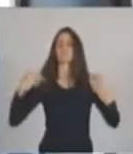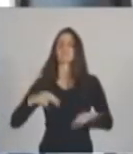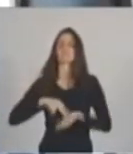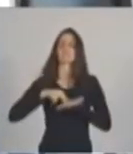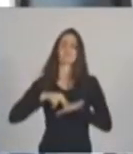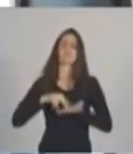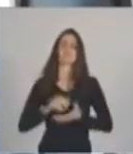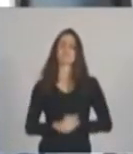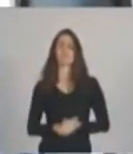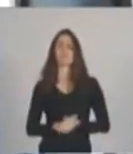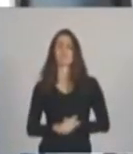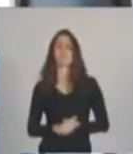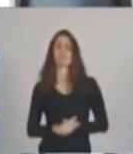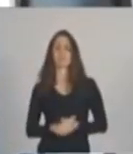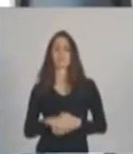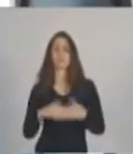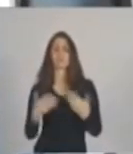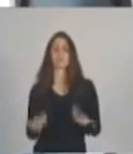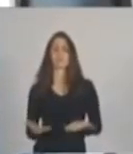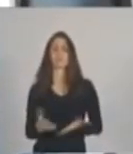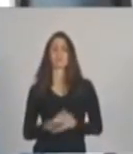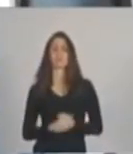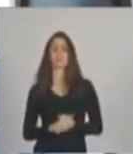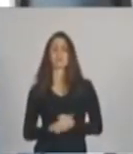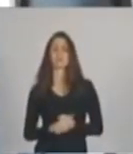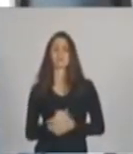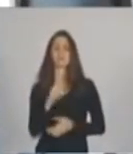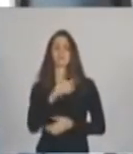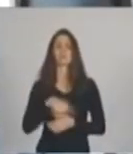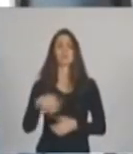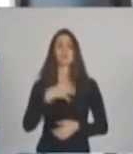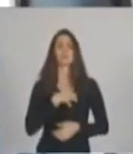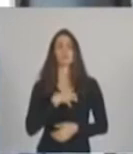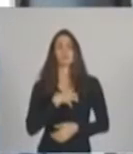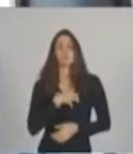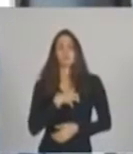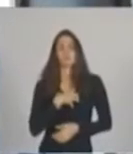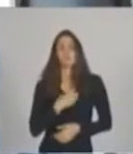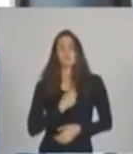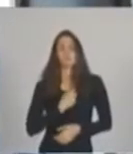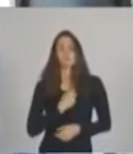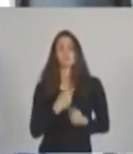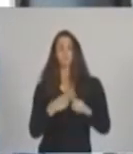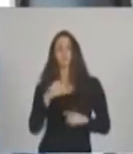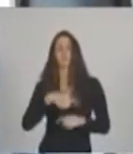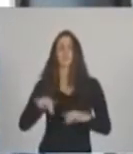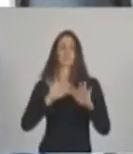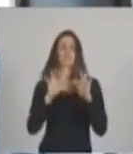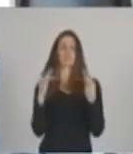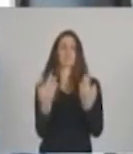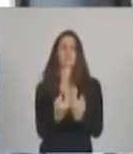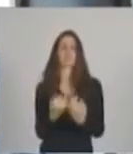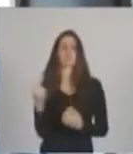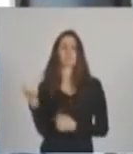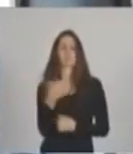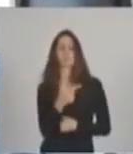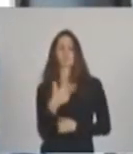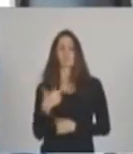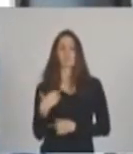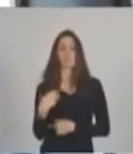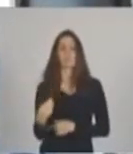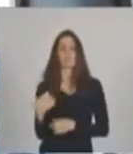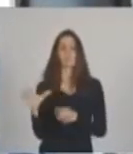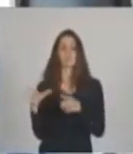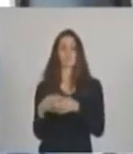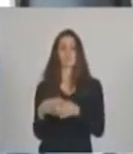Então, fica, sim, uma grande dor no coração de toda a família, são 12 filhos,